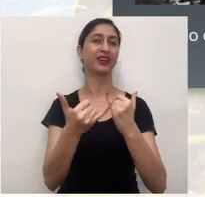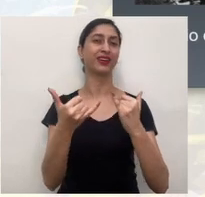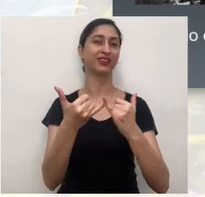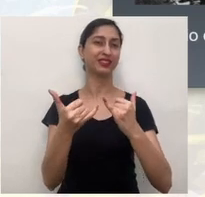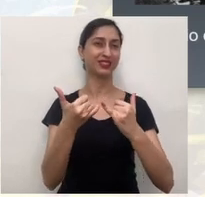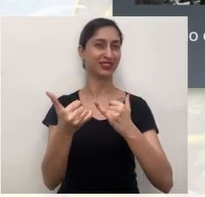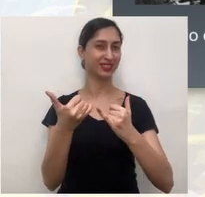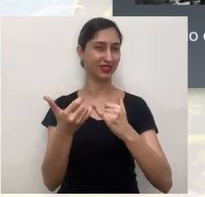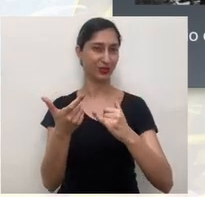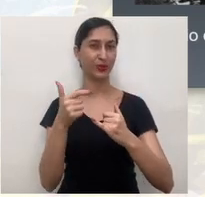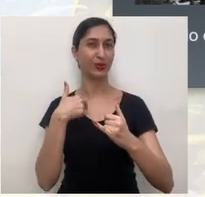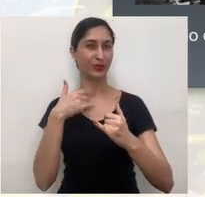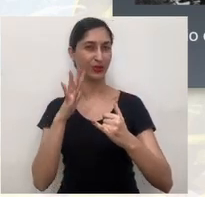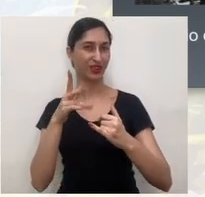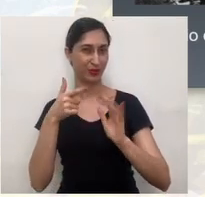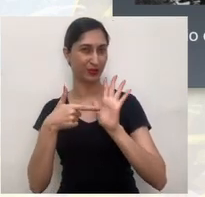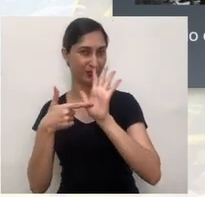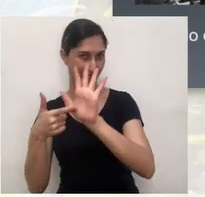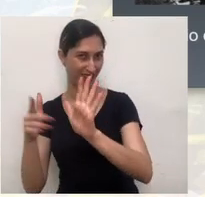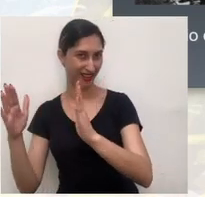na casa.